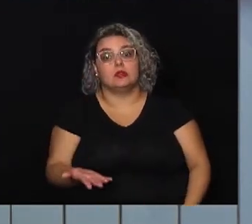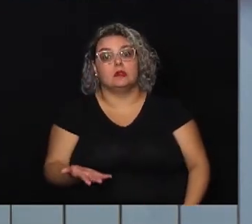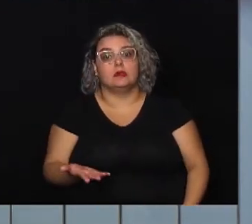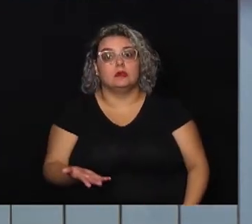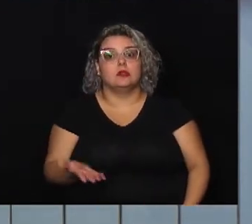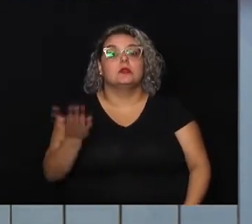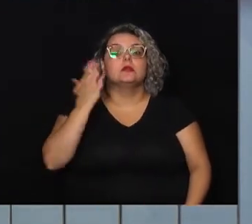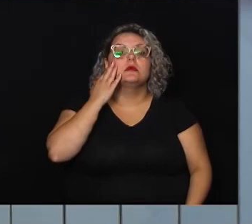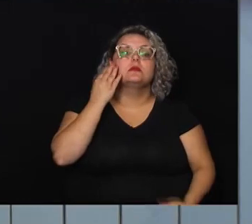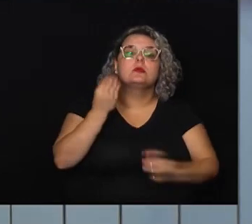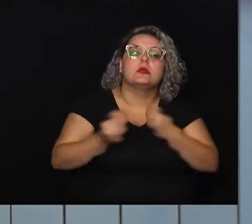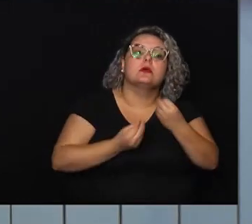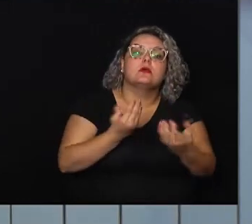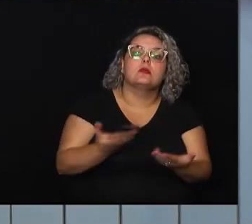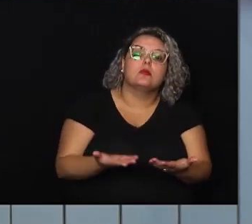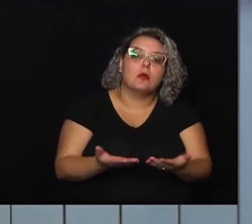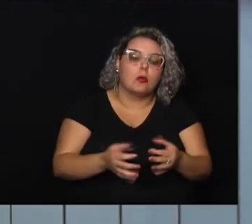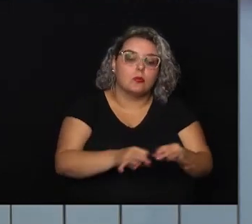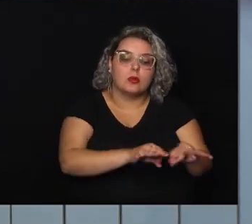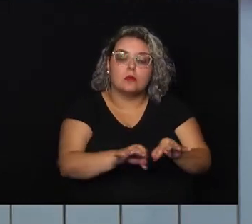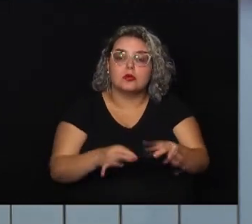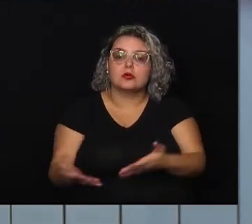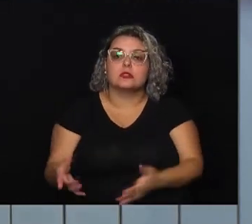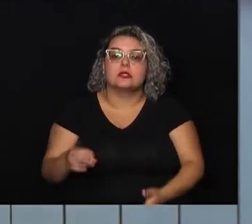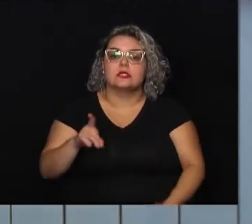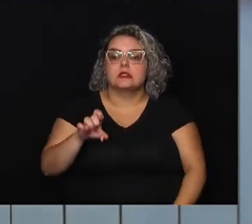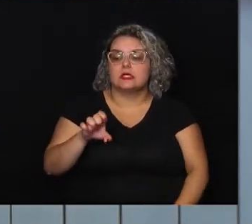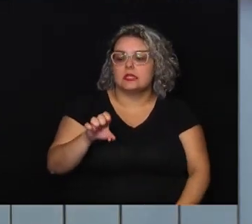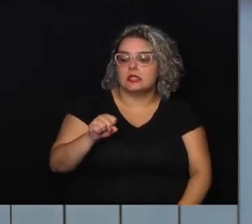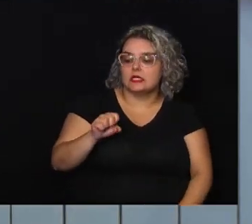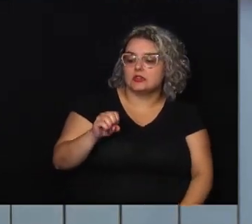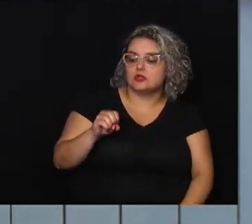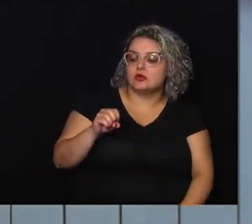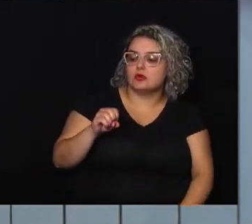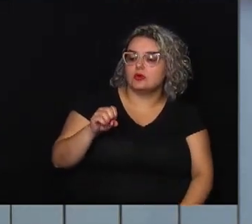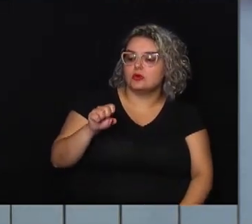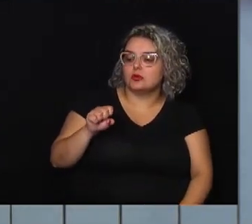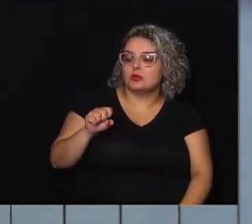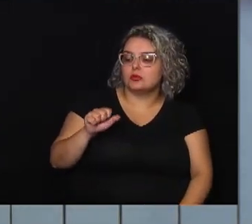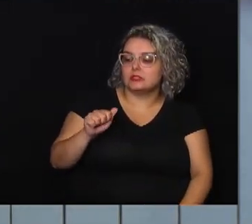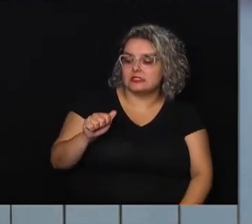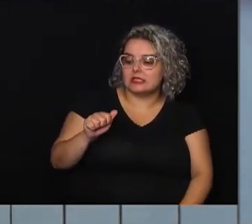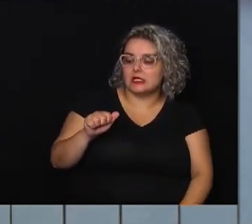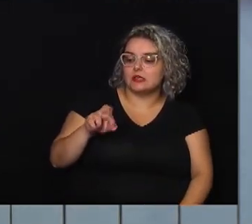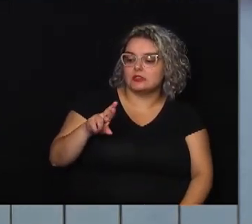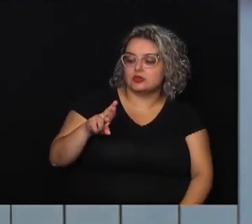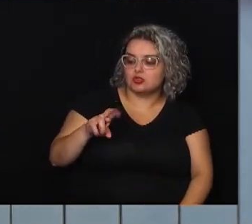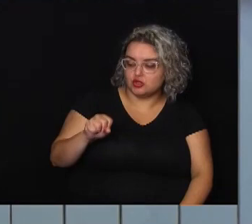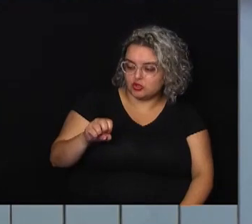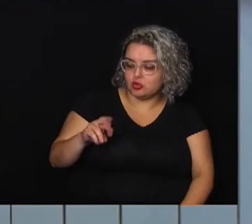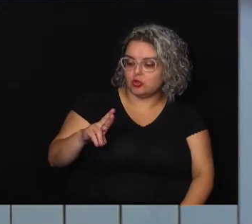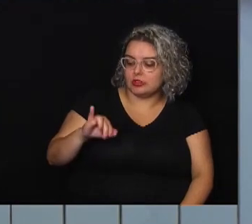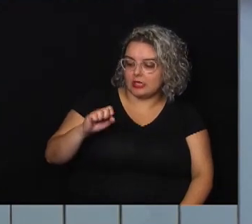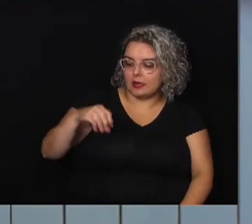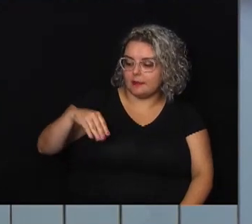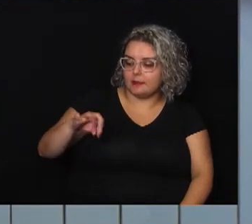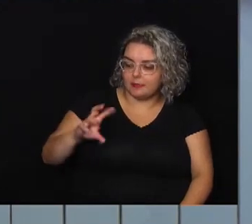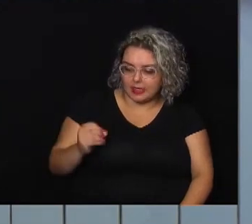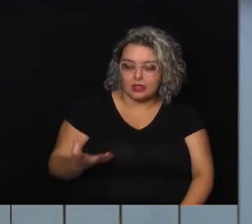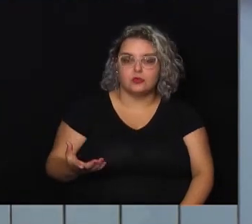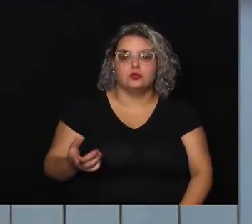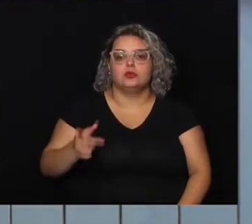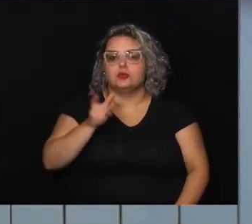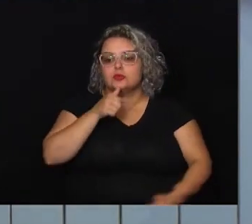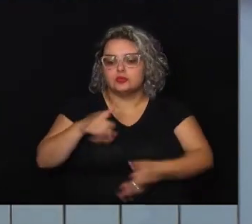saber como é que é o programa de desassoreamento dos córregos, de limpeza das bocas de lobo, a necessidade de